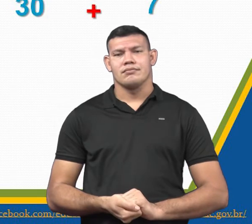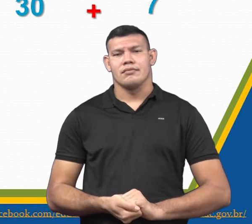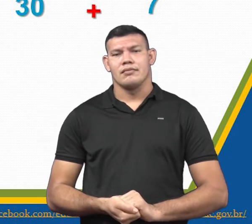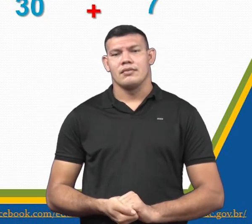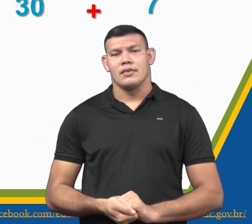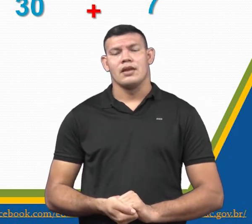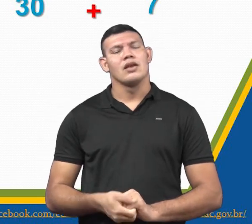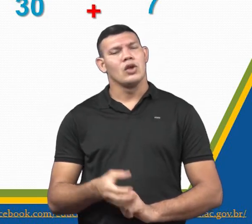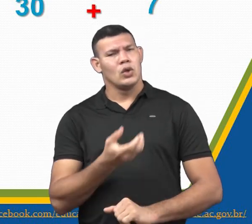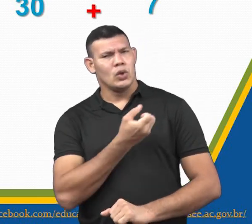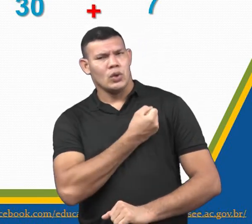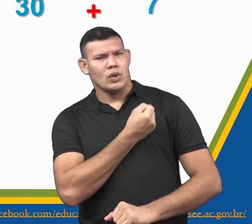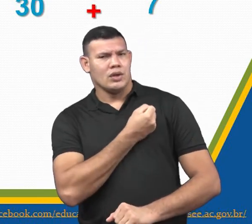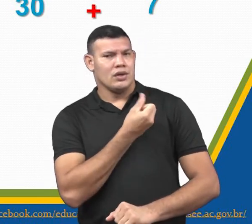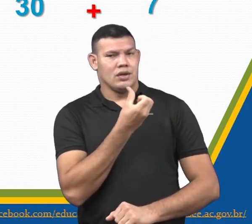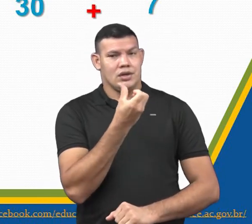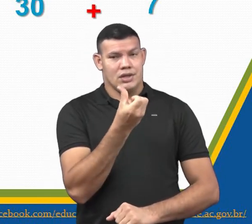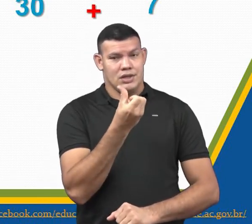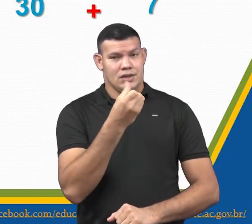formado,